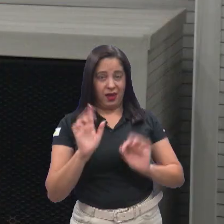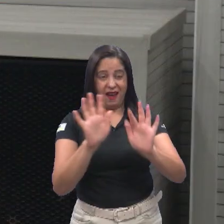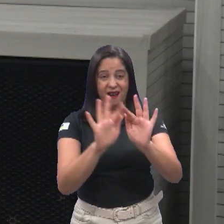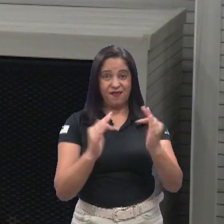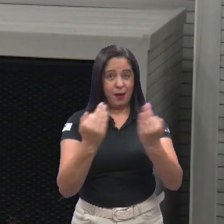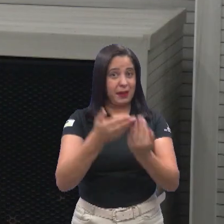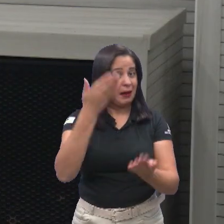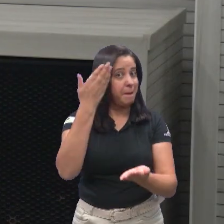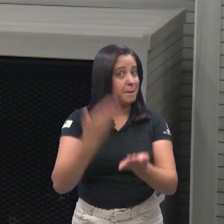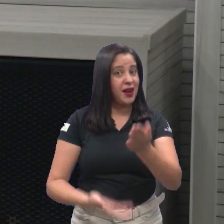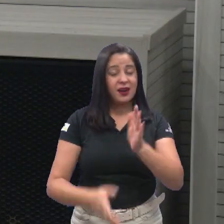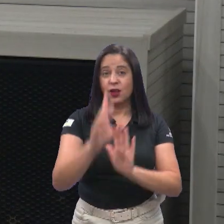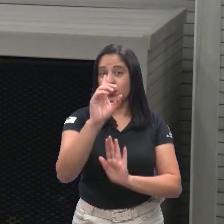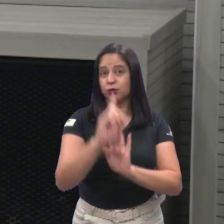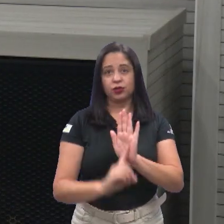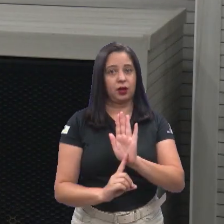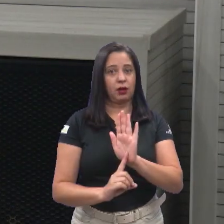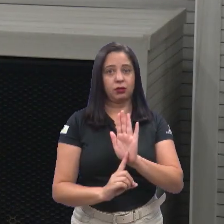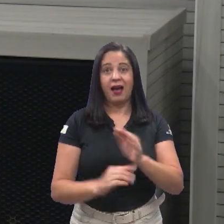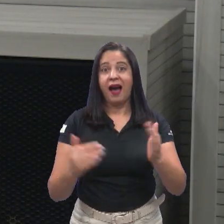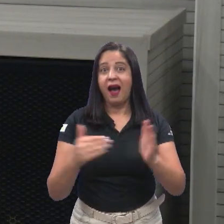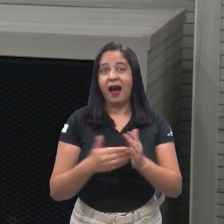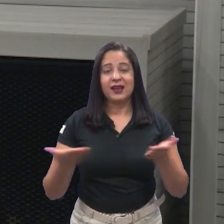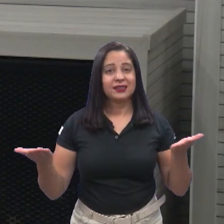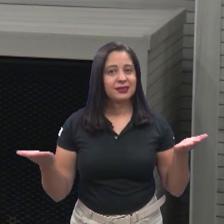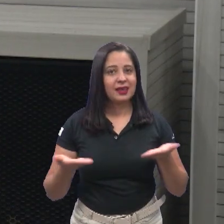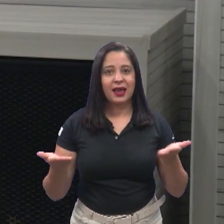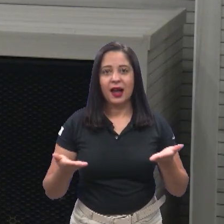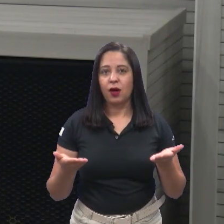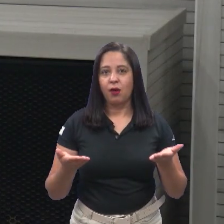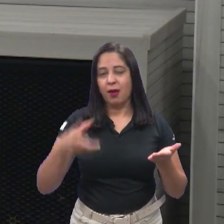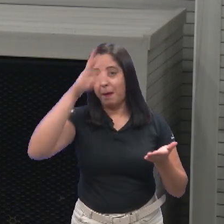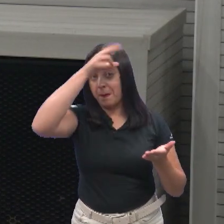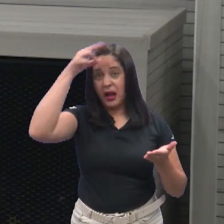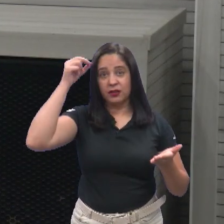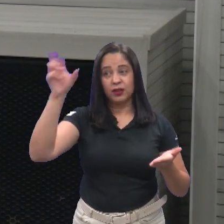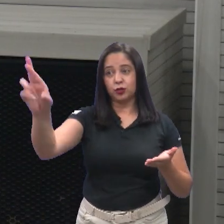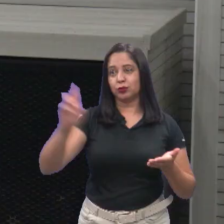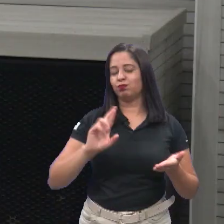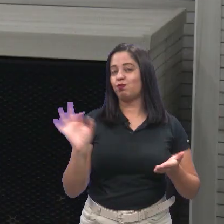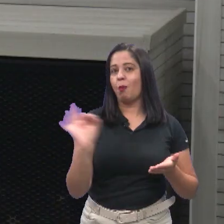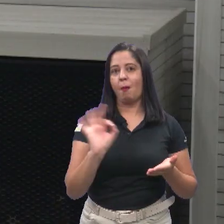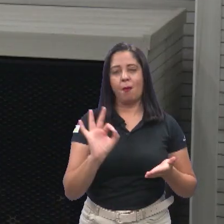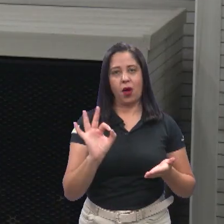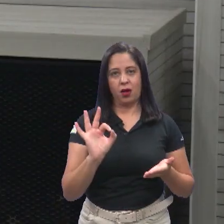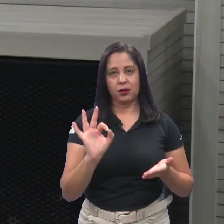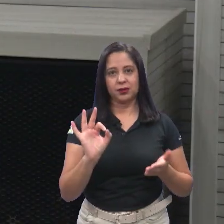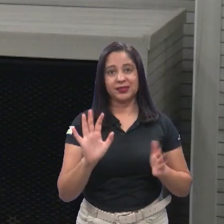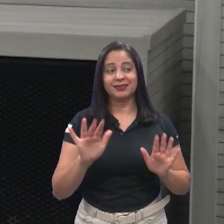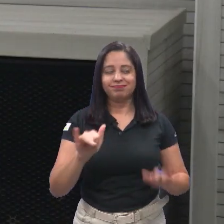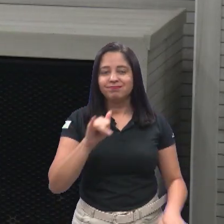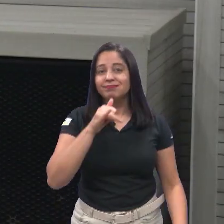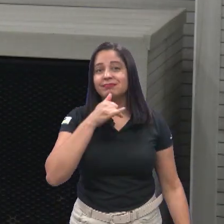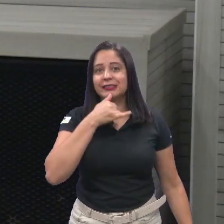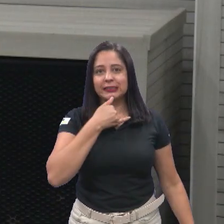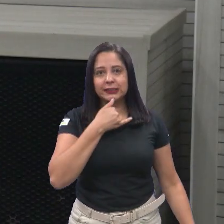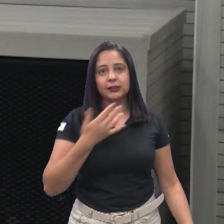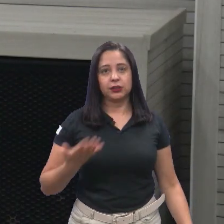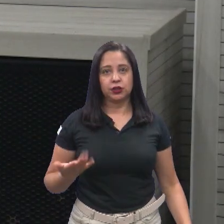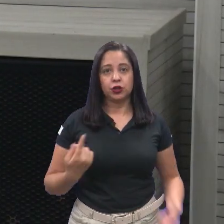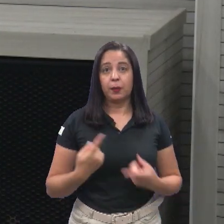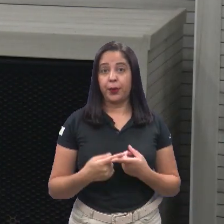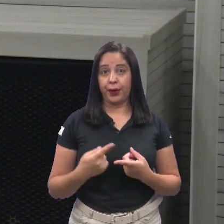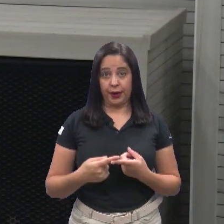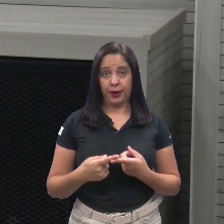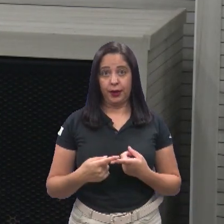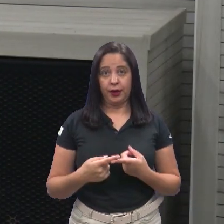adaptado não tiveram retorno da prefeitura. Eu acho, assim, lamentável, né? Inacreditável. Primeiro momento